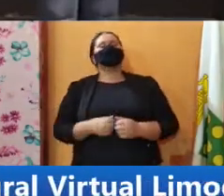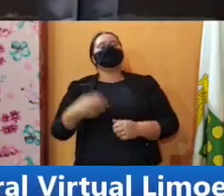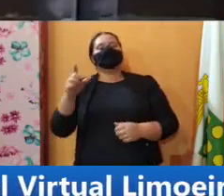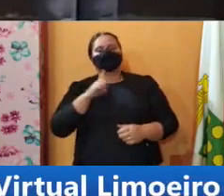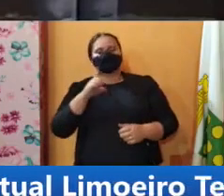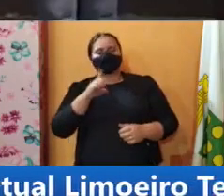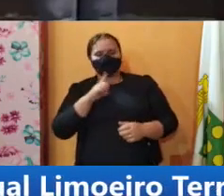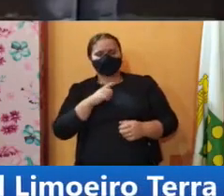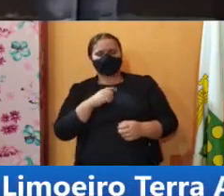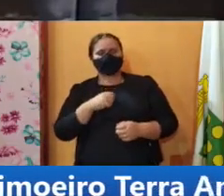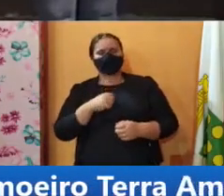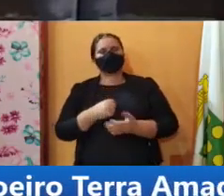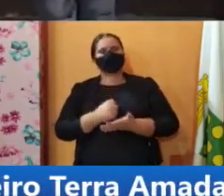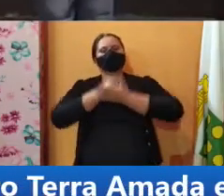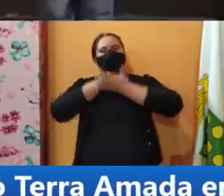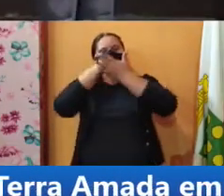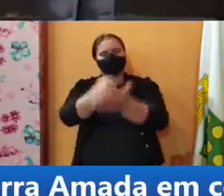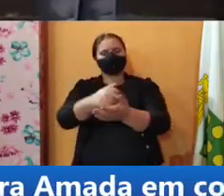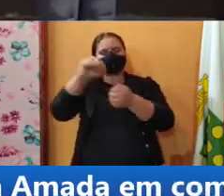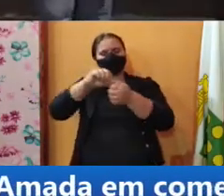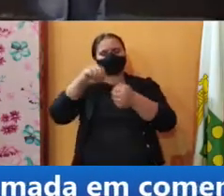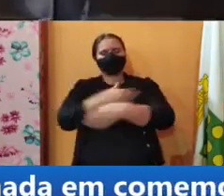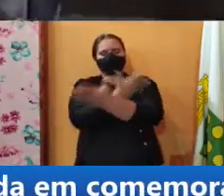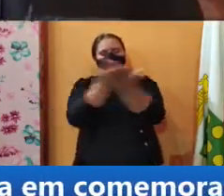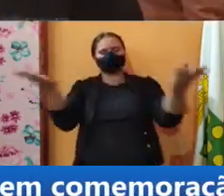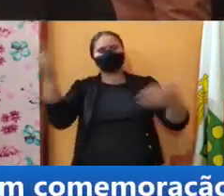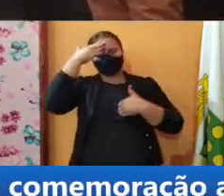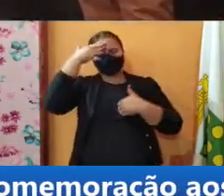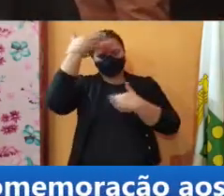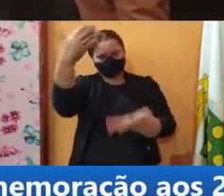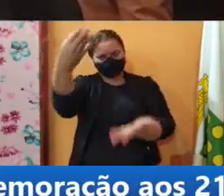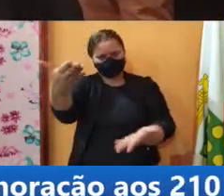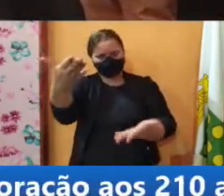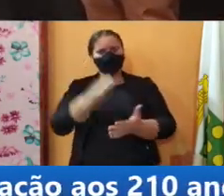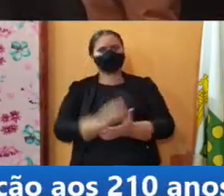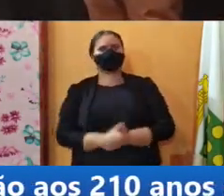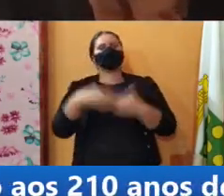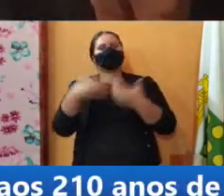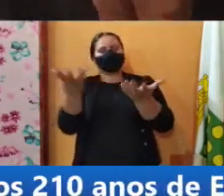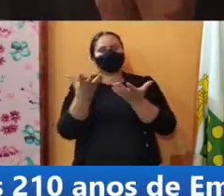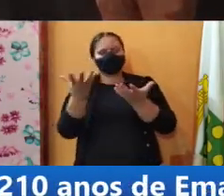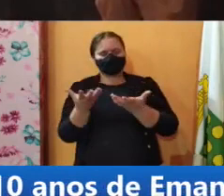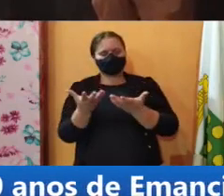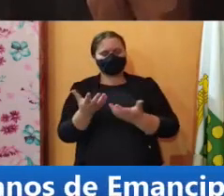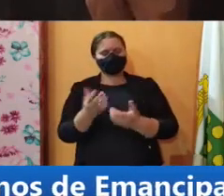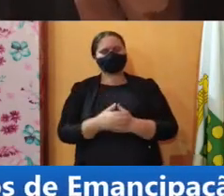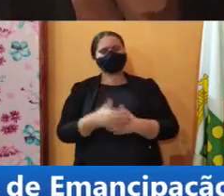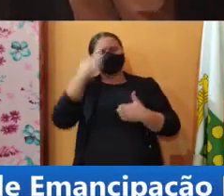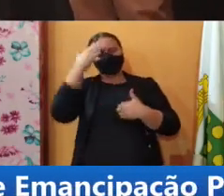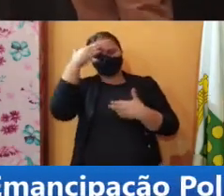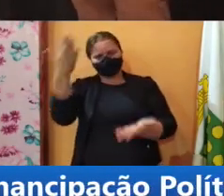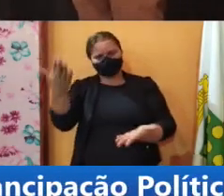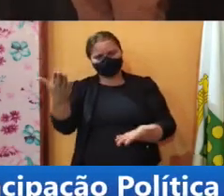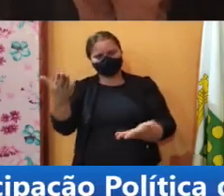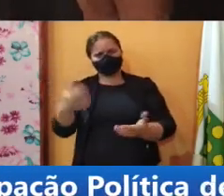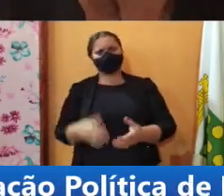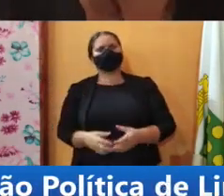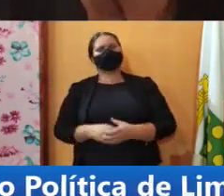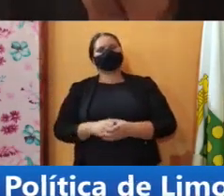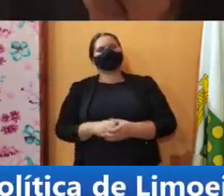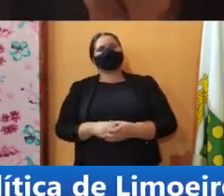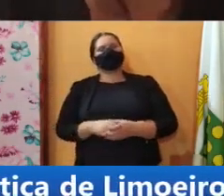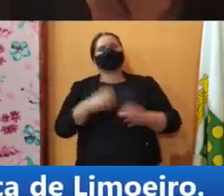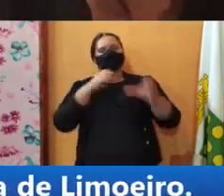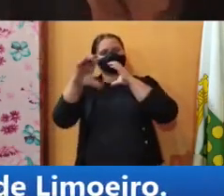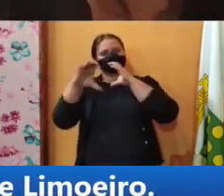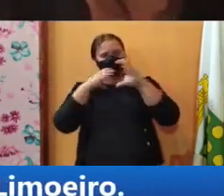ser servidos. Isso é muito importante. Muito obrigada. Quero agradecer à equipe de comunicação,